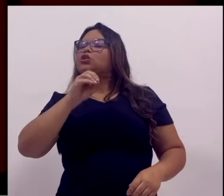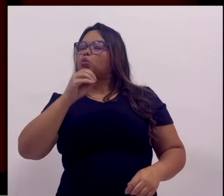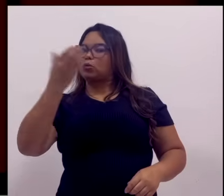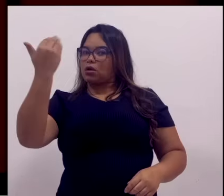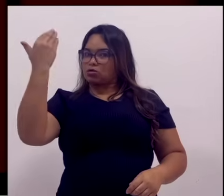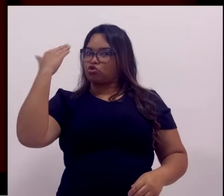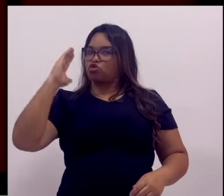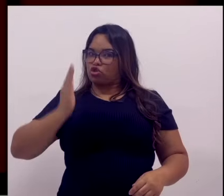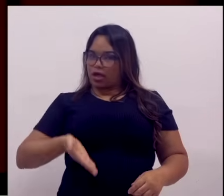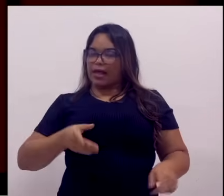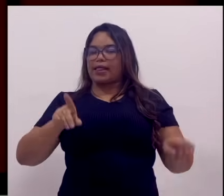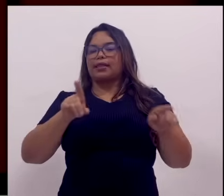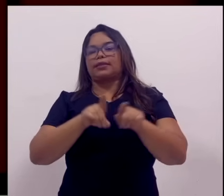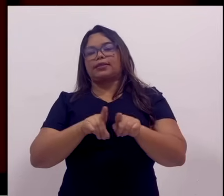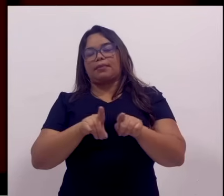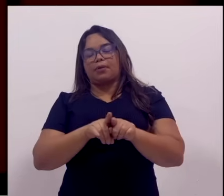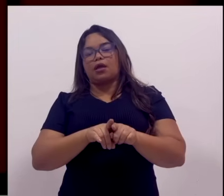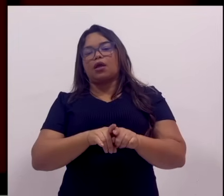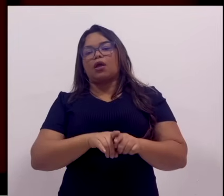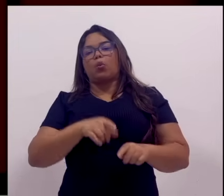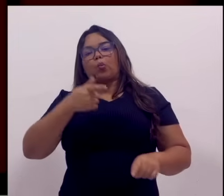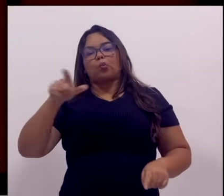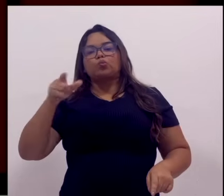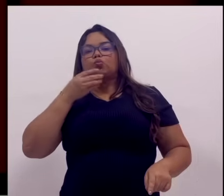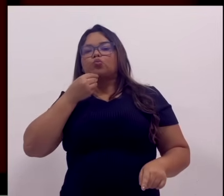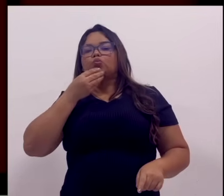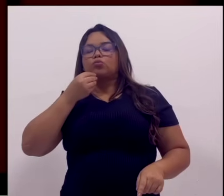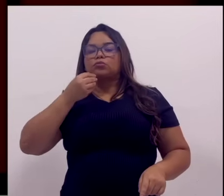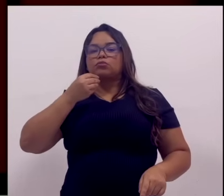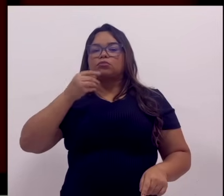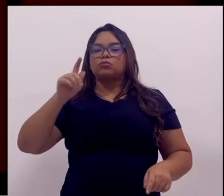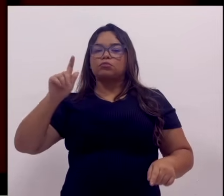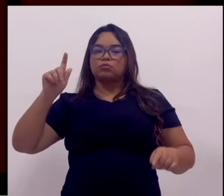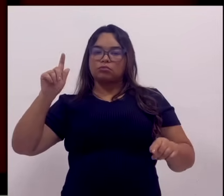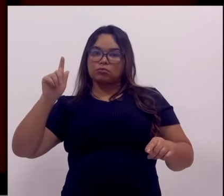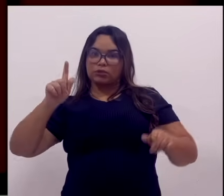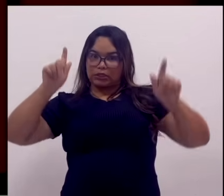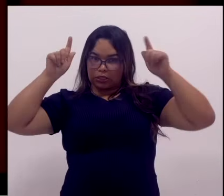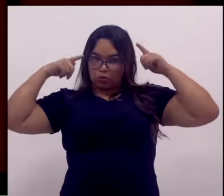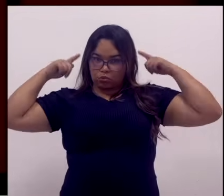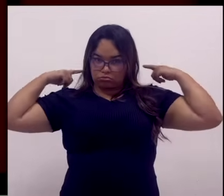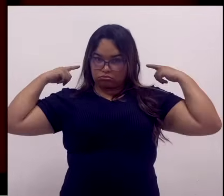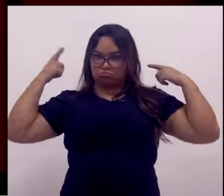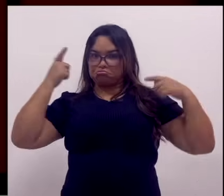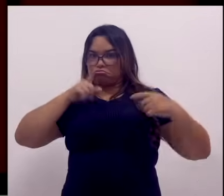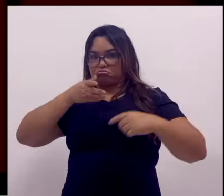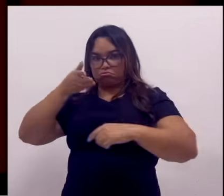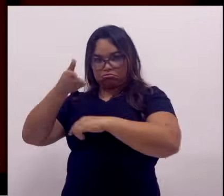e Antíoco, o rei grego. Antíoco Grande.